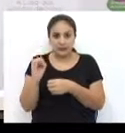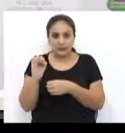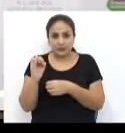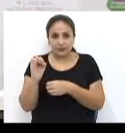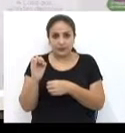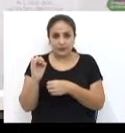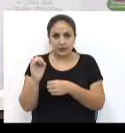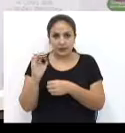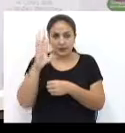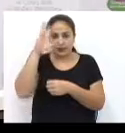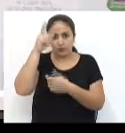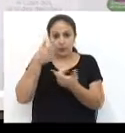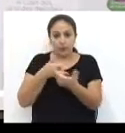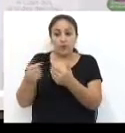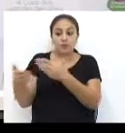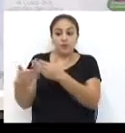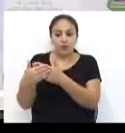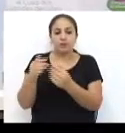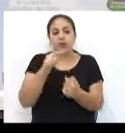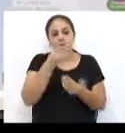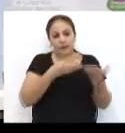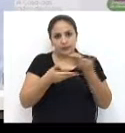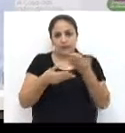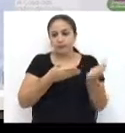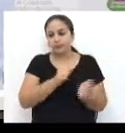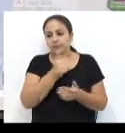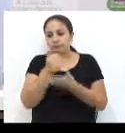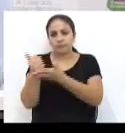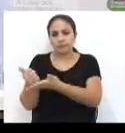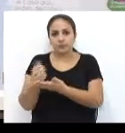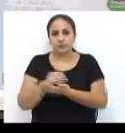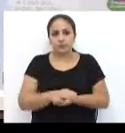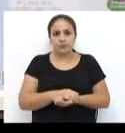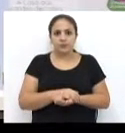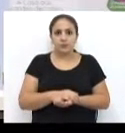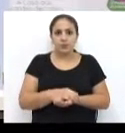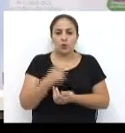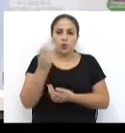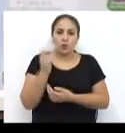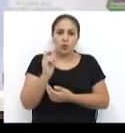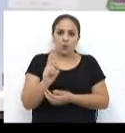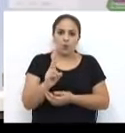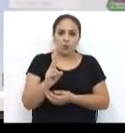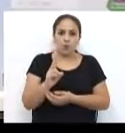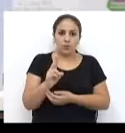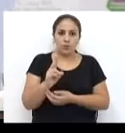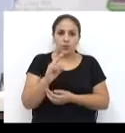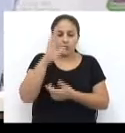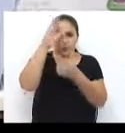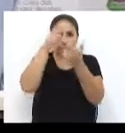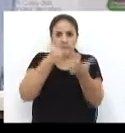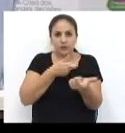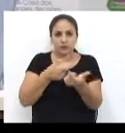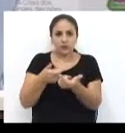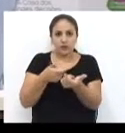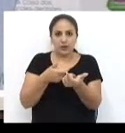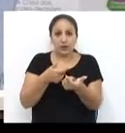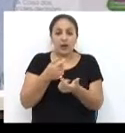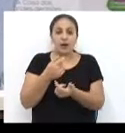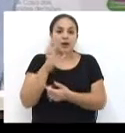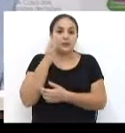porque não tem dinheiro de pagar horas extras. Ou que não tem um efetivo, que o quartel de Carazinho era para ter